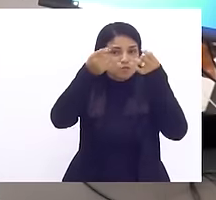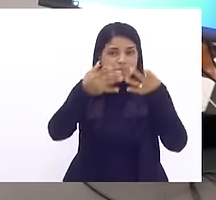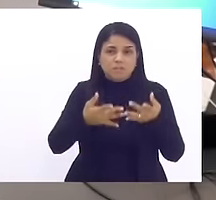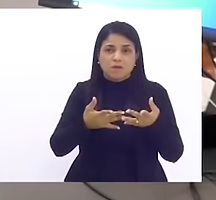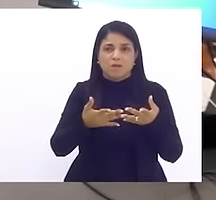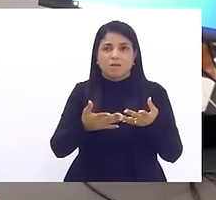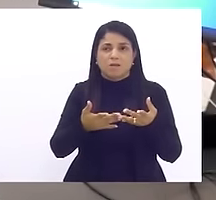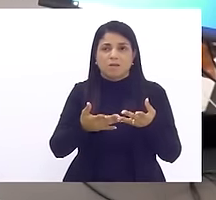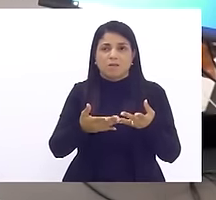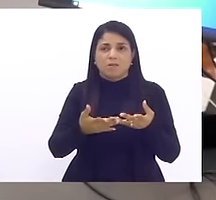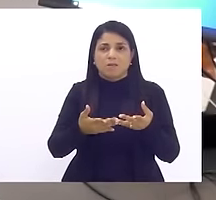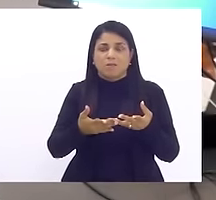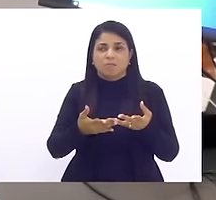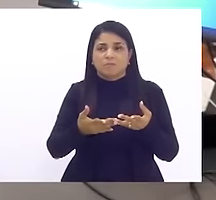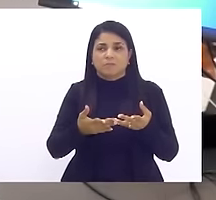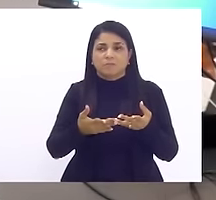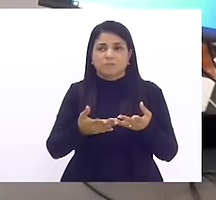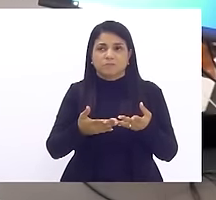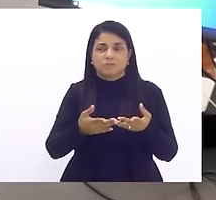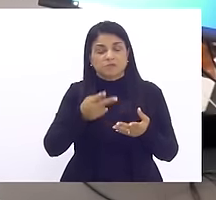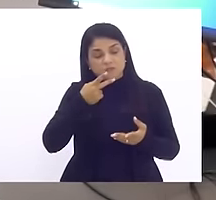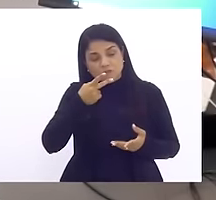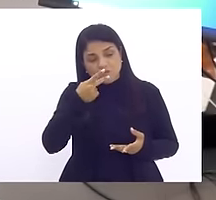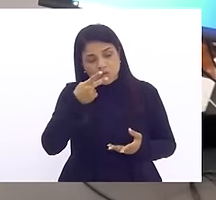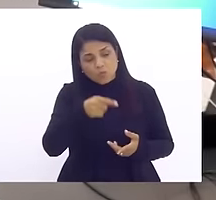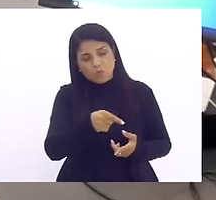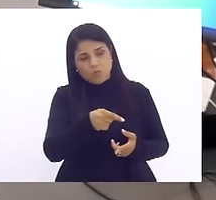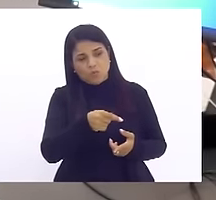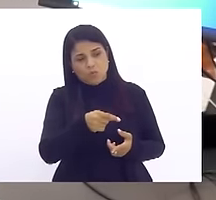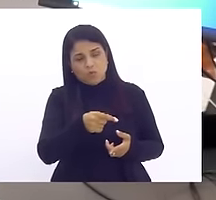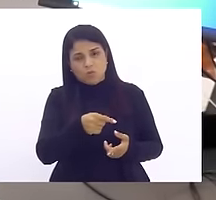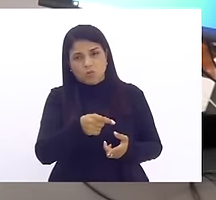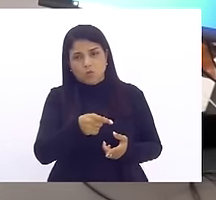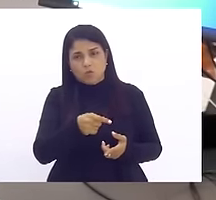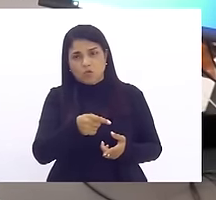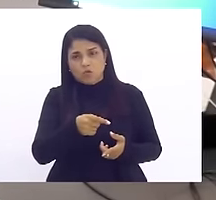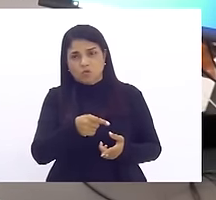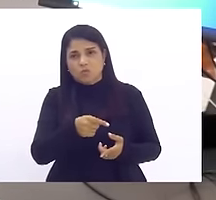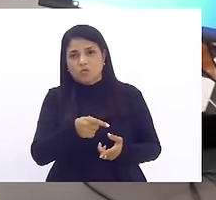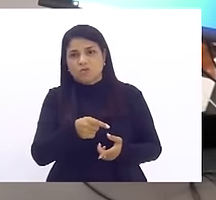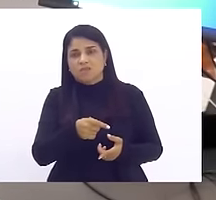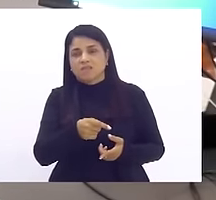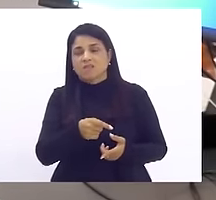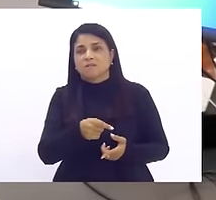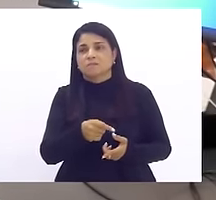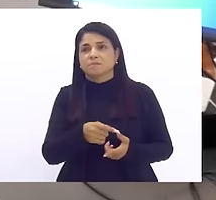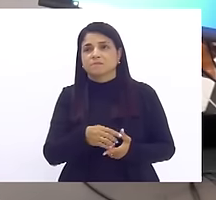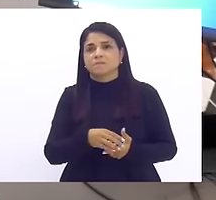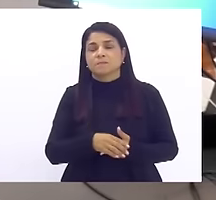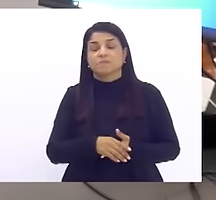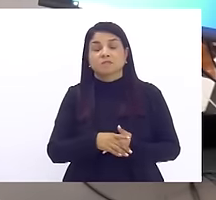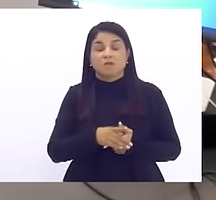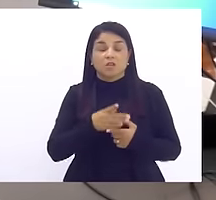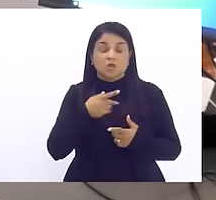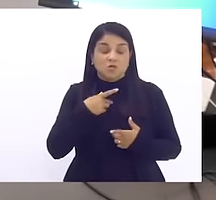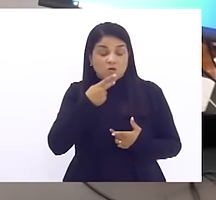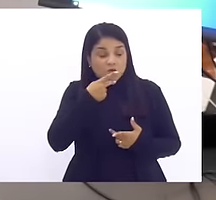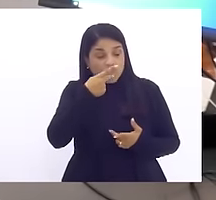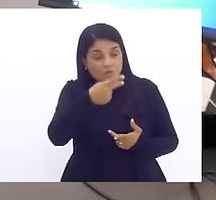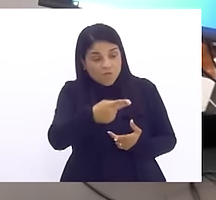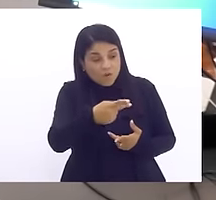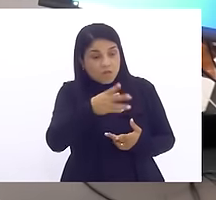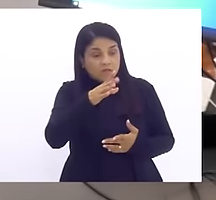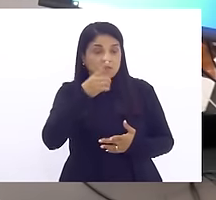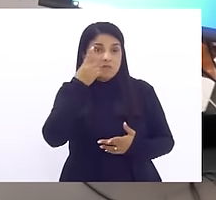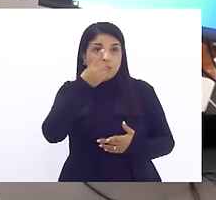e nenhum momento você veio falar que que o cara do desipe foi preso não tem a ver com isso por que que o desipe